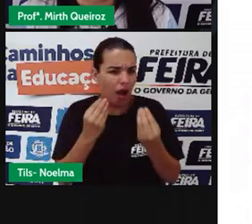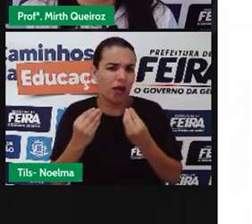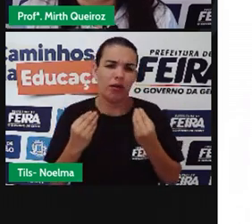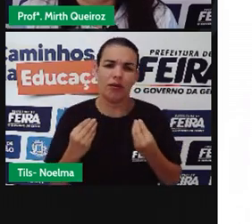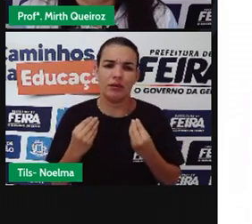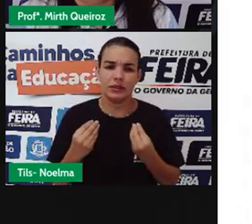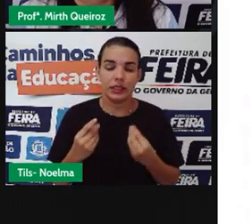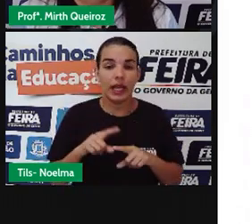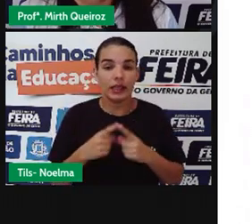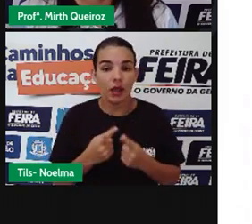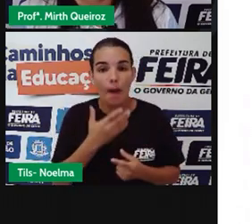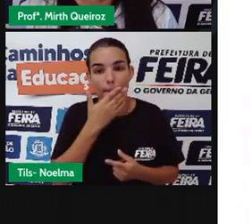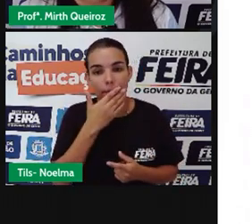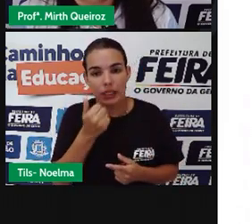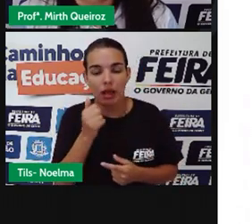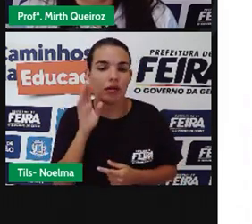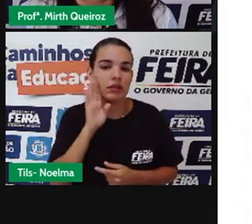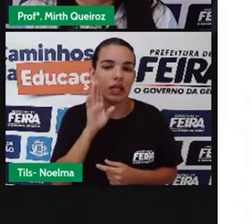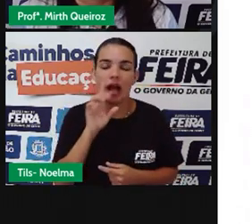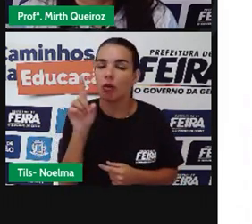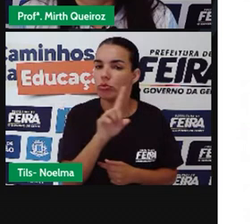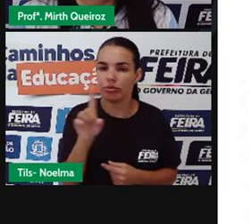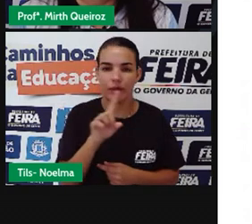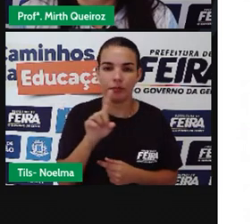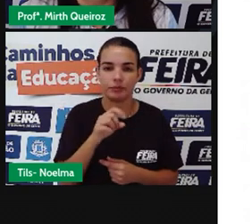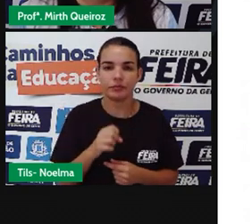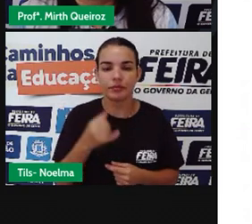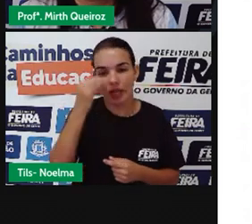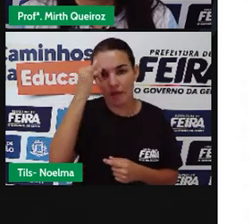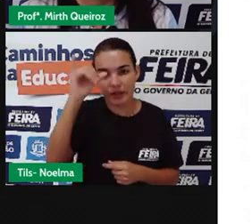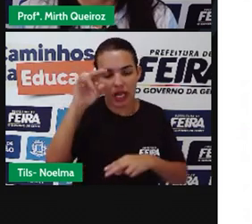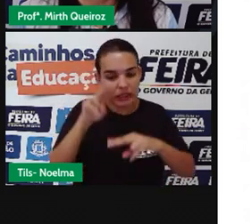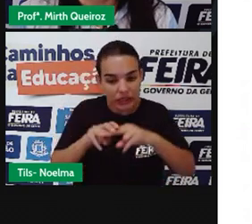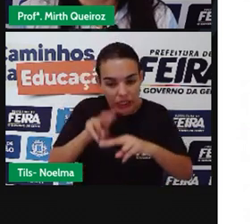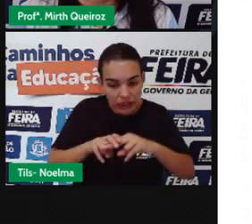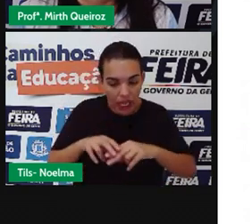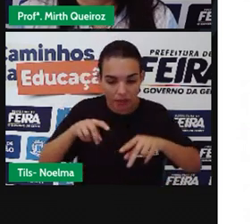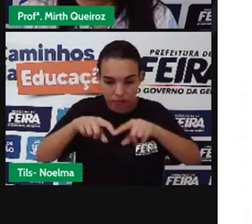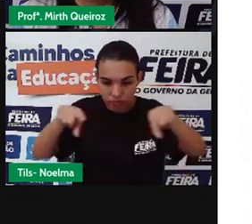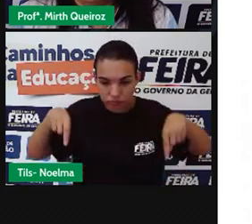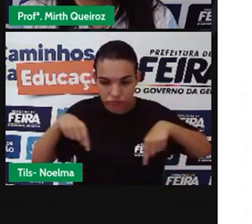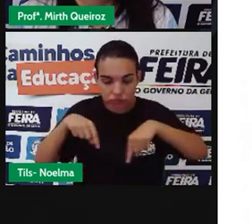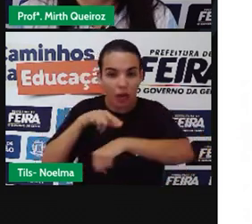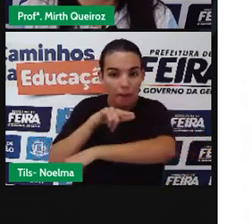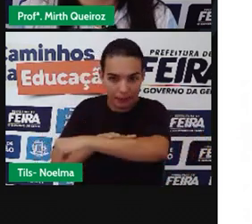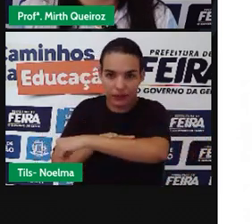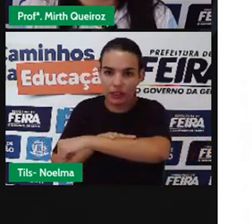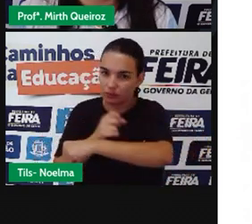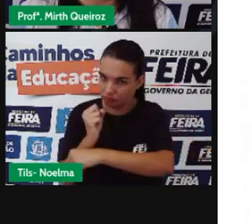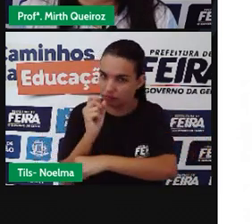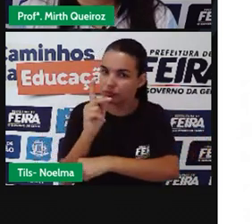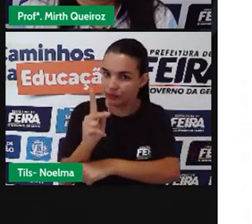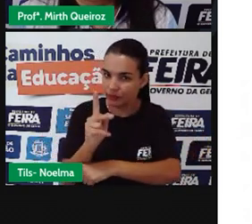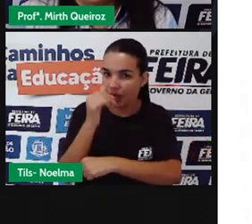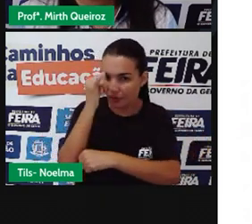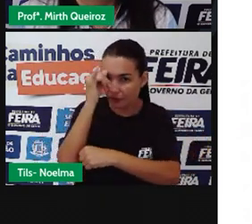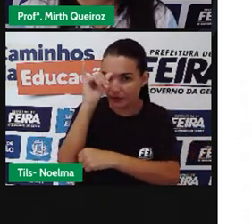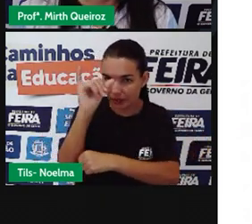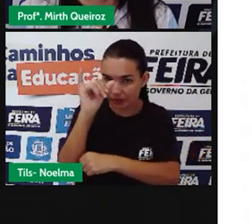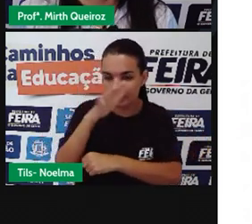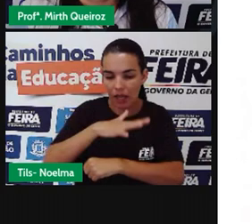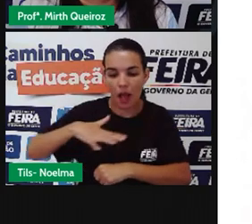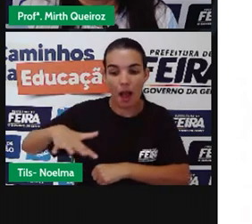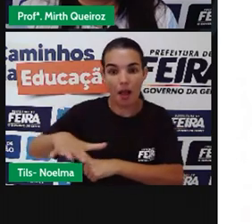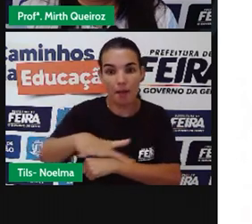né não é legal Vamos tentar em vasos